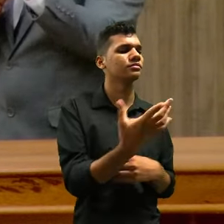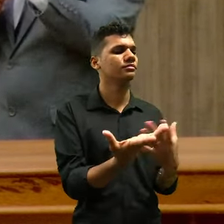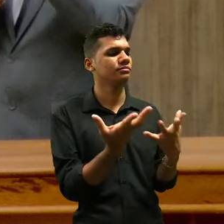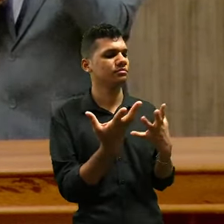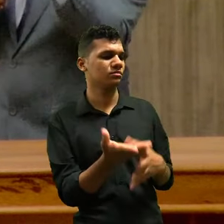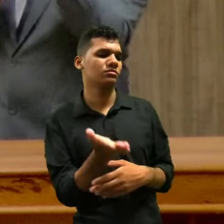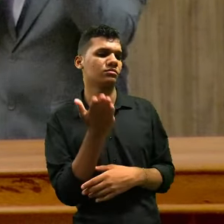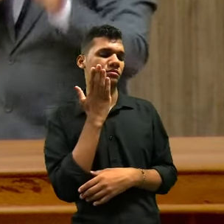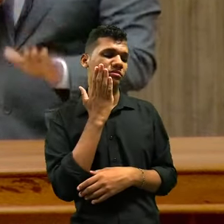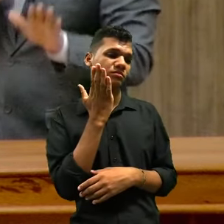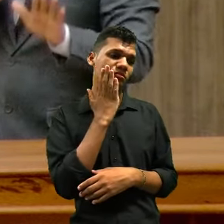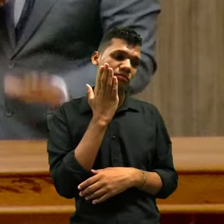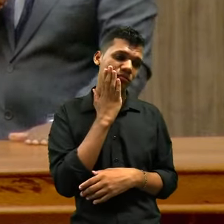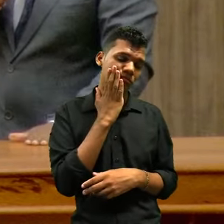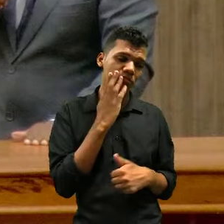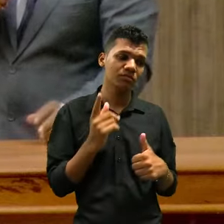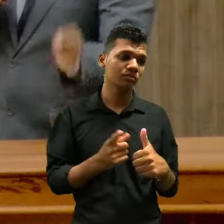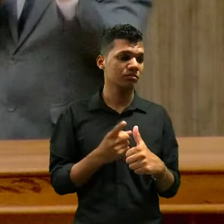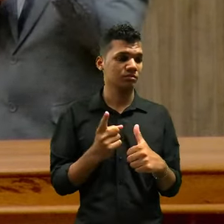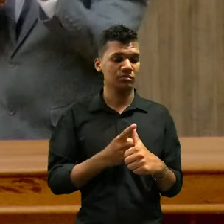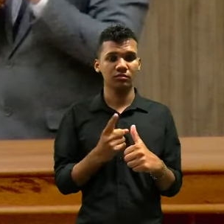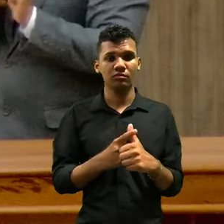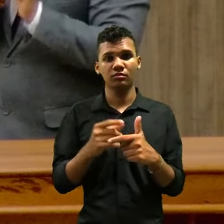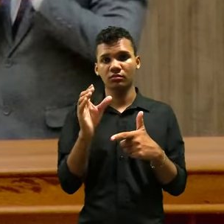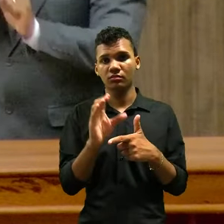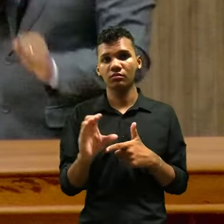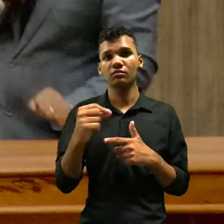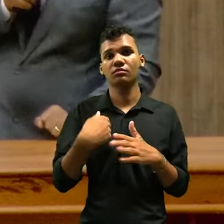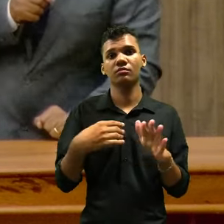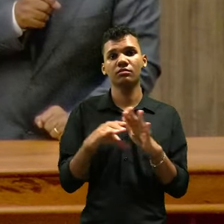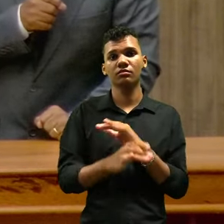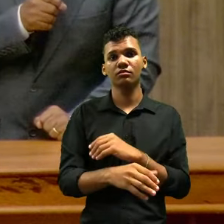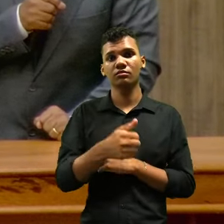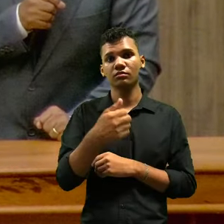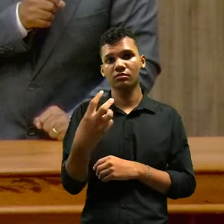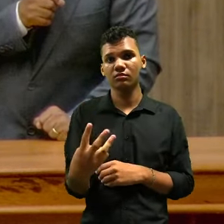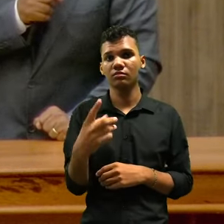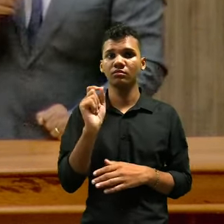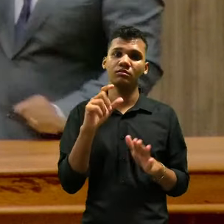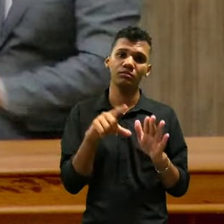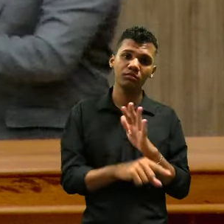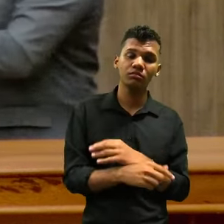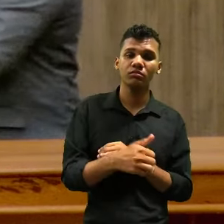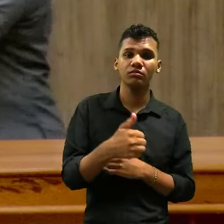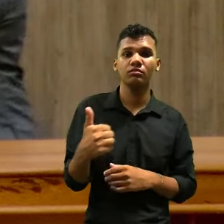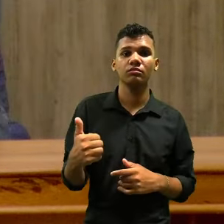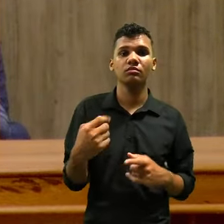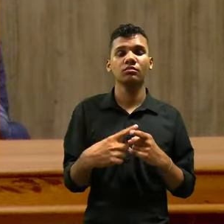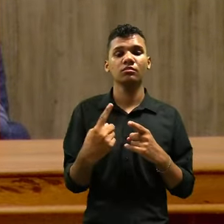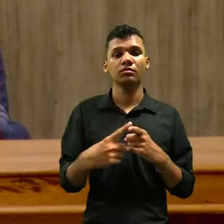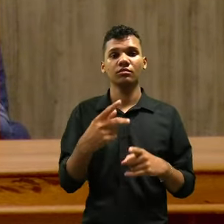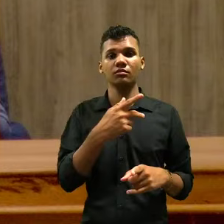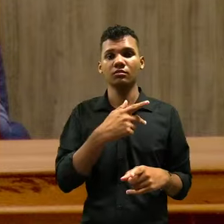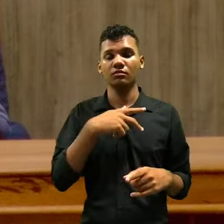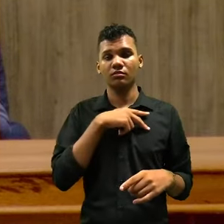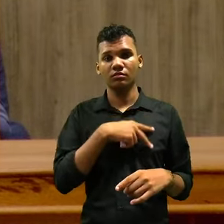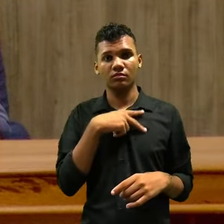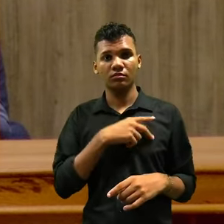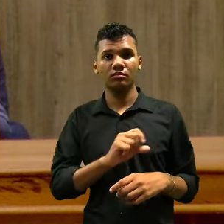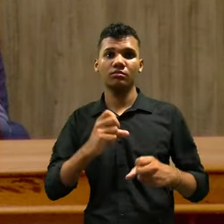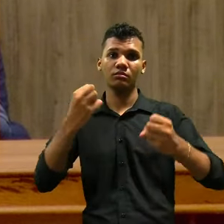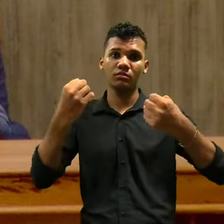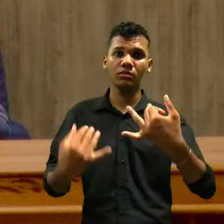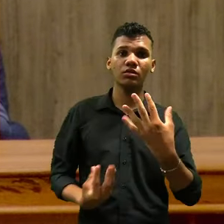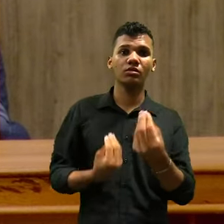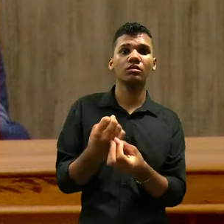chegar em primeira Coríntios Capítulo 13 verso 11 Paulo Fala dessas emoções ele